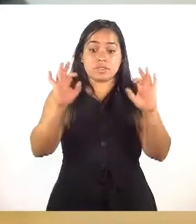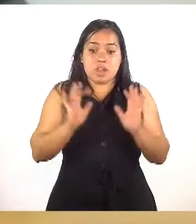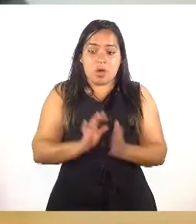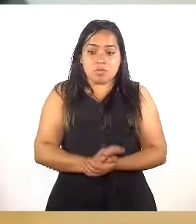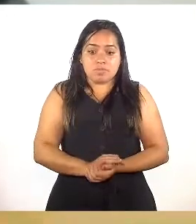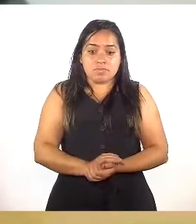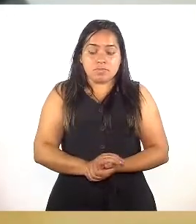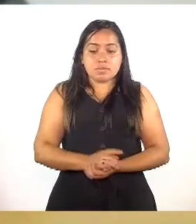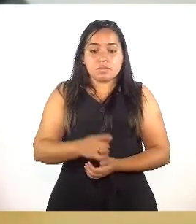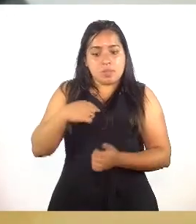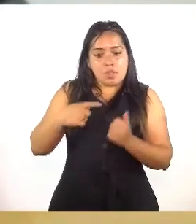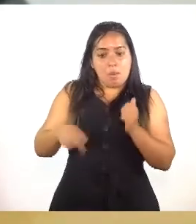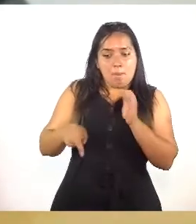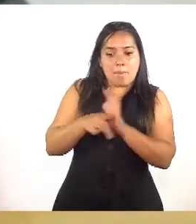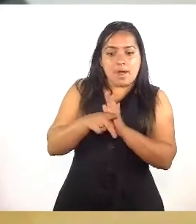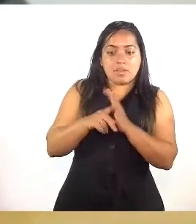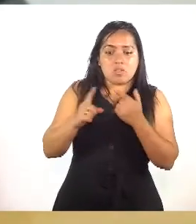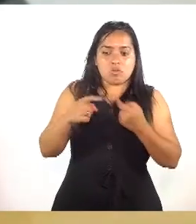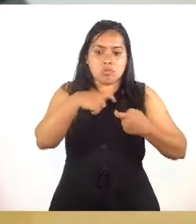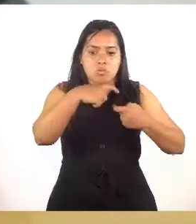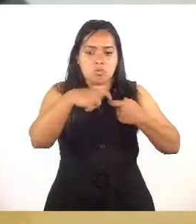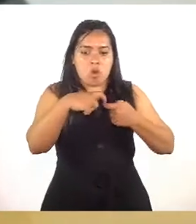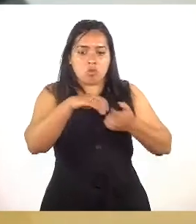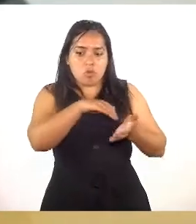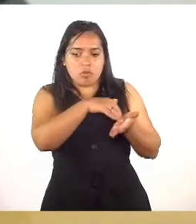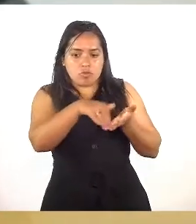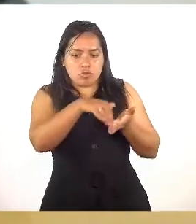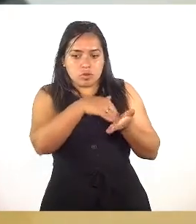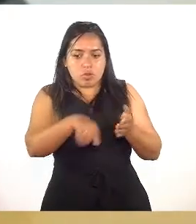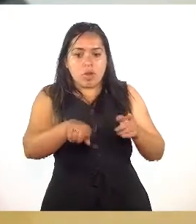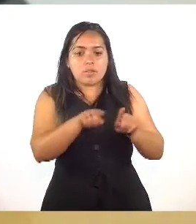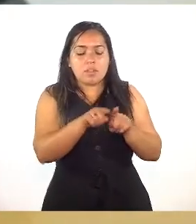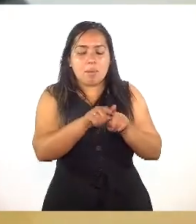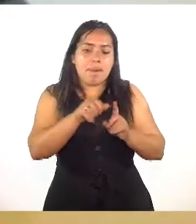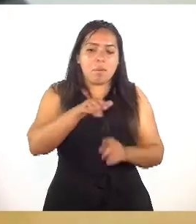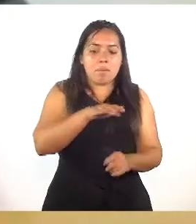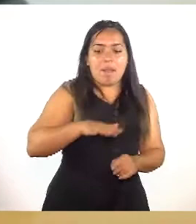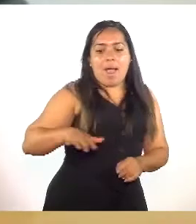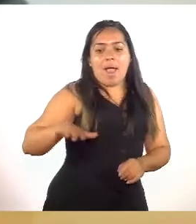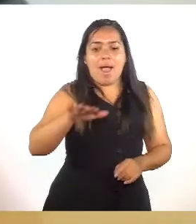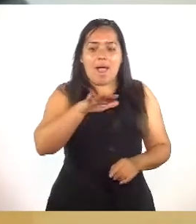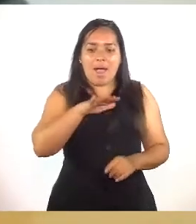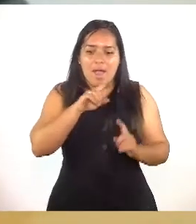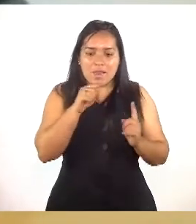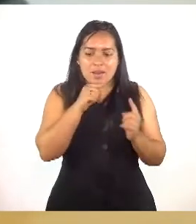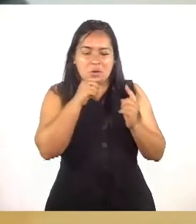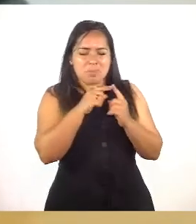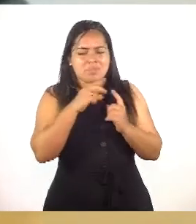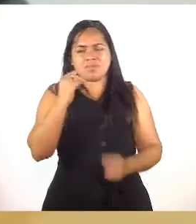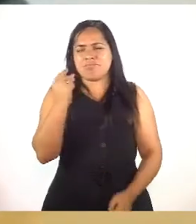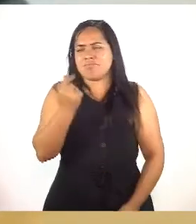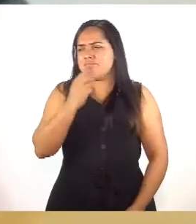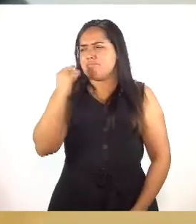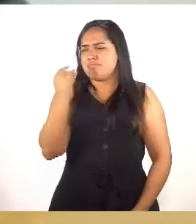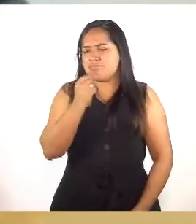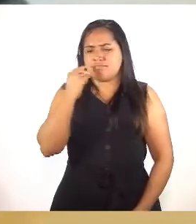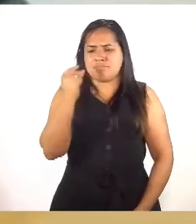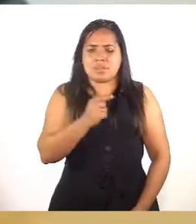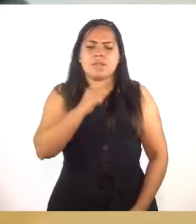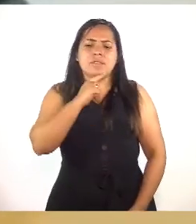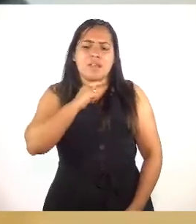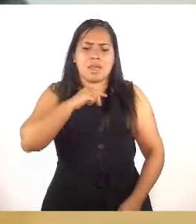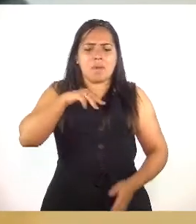Sou sócio de um escritório, atuo na área de direito público há bastante tempo, fiz o